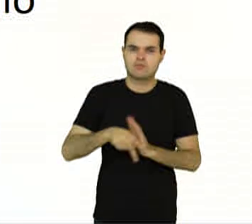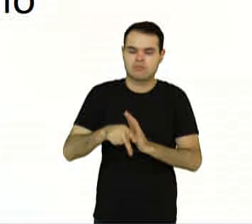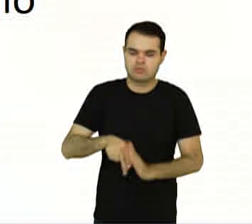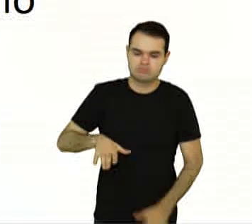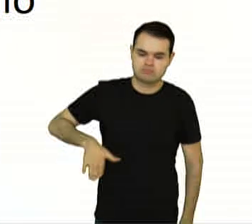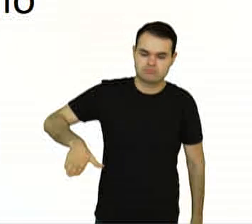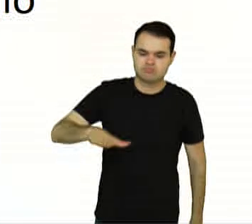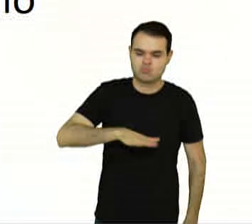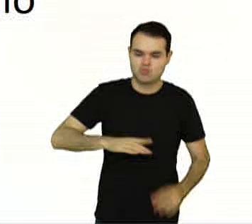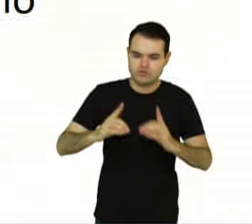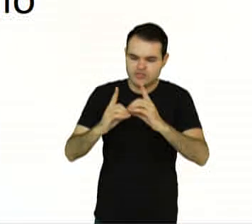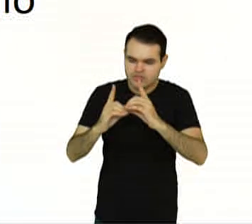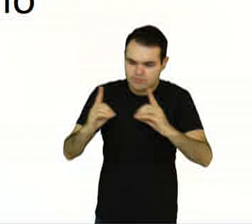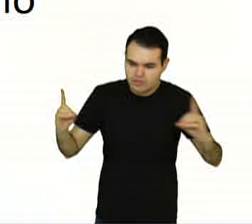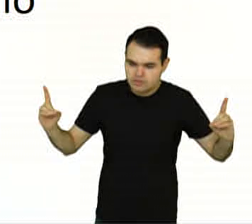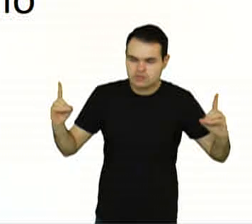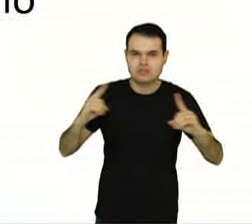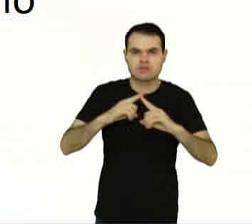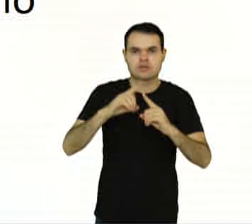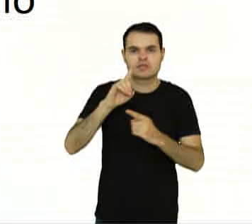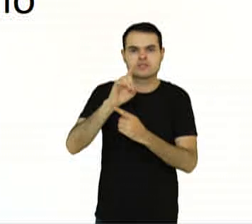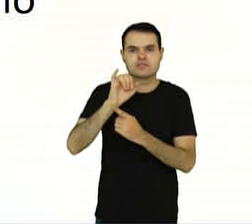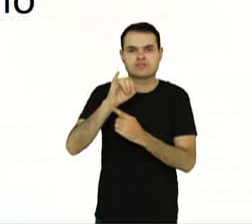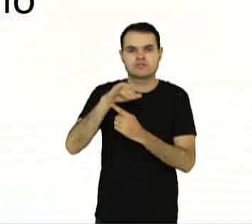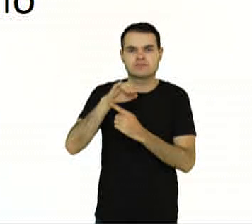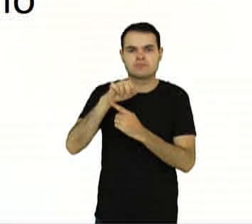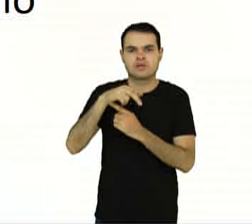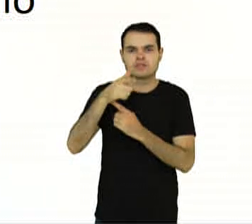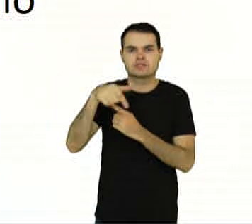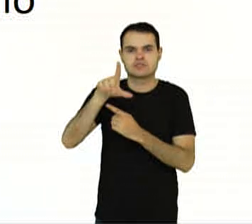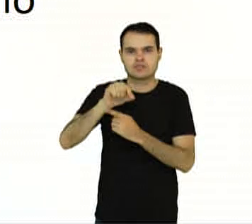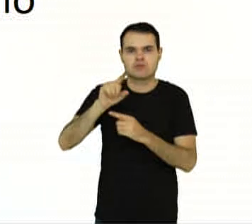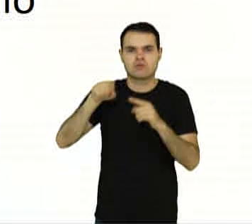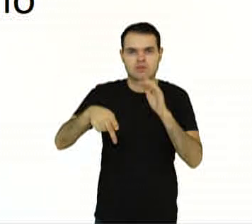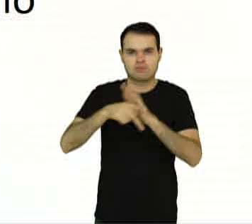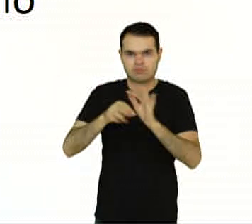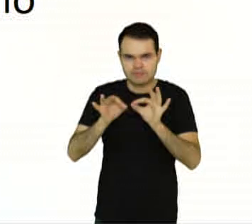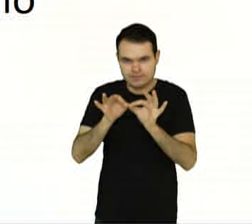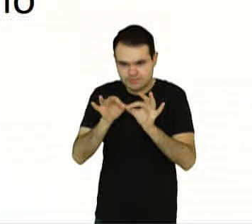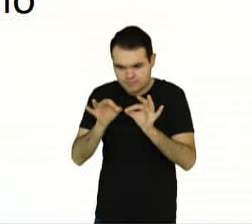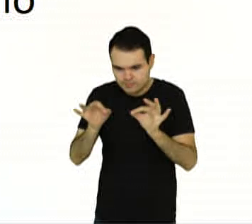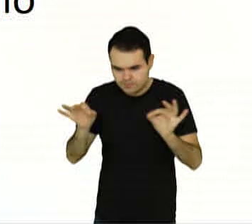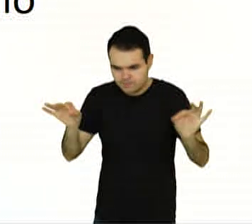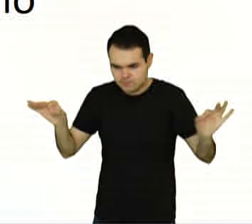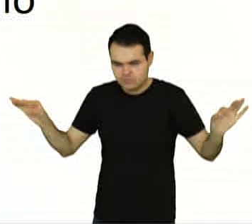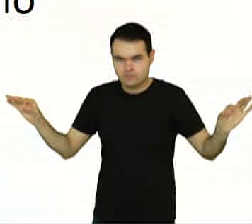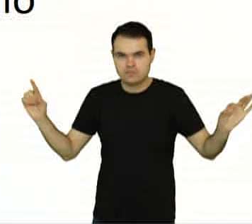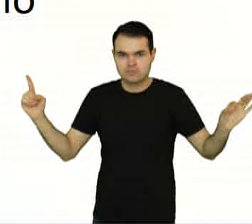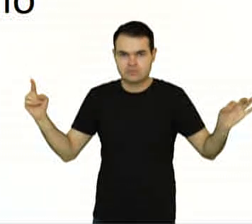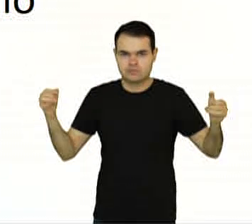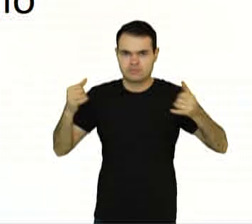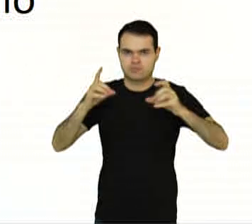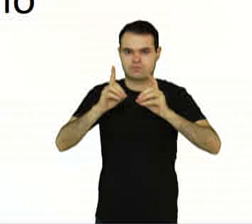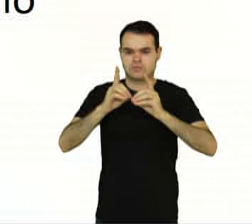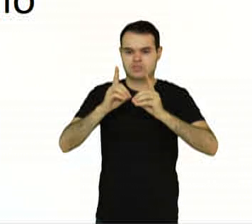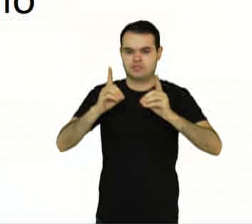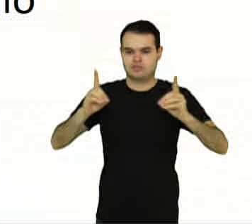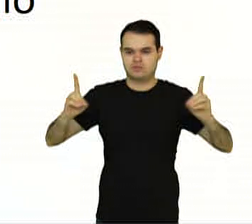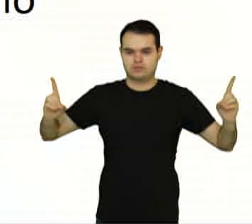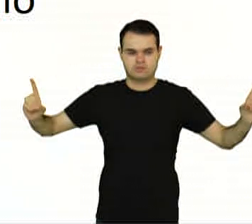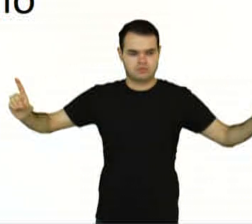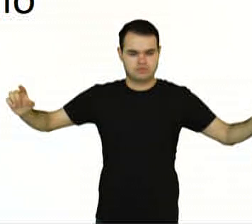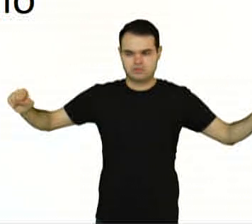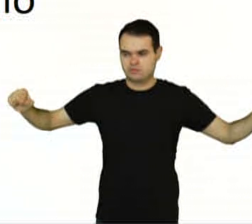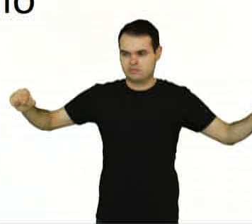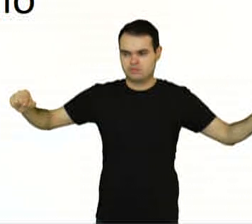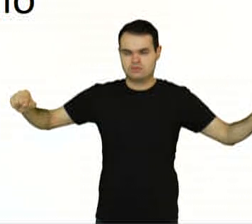que uma dimensão? Porque estaremos trabalhando com a corda como sendo uma única dimensão. Então apenas você vai ter o